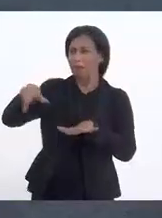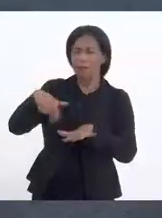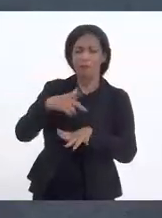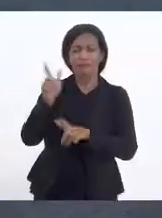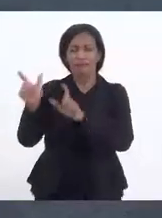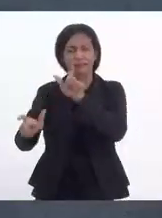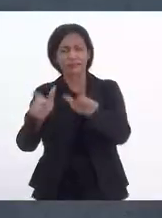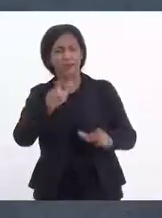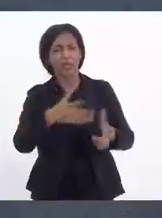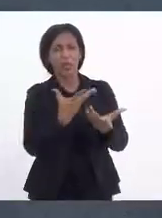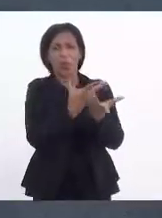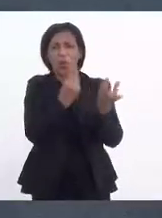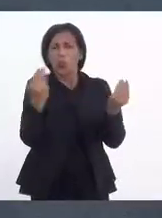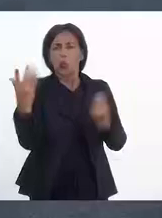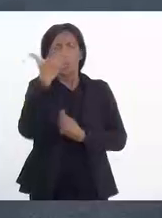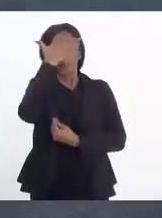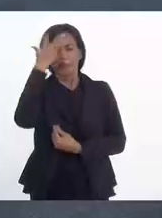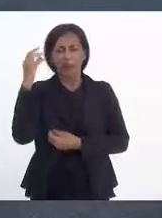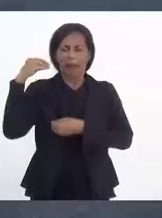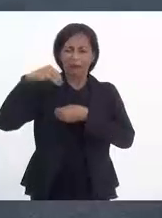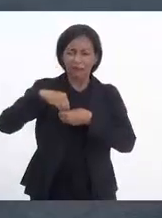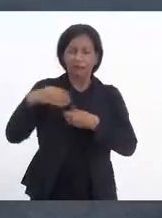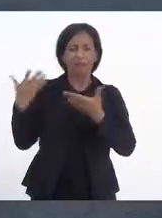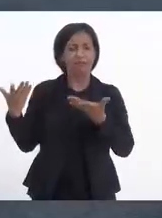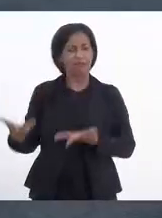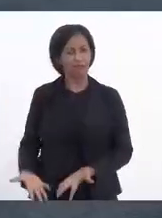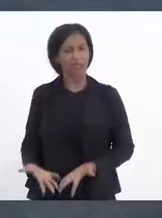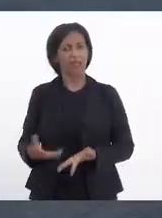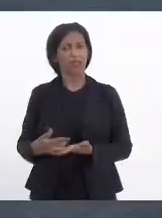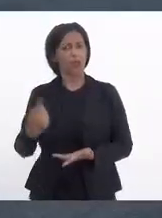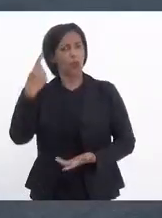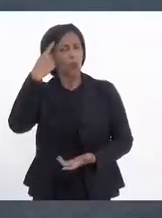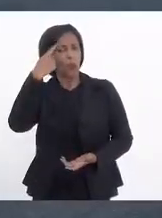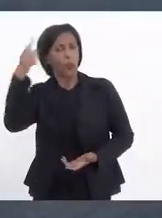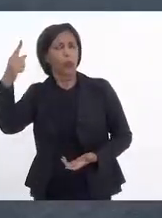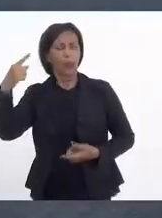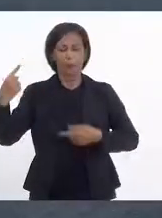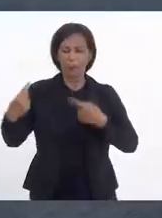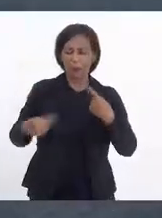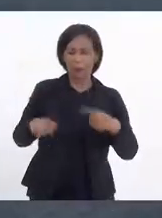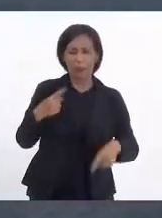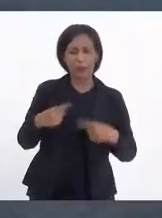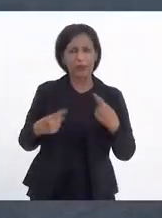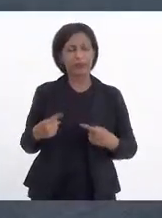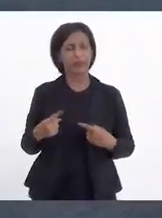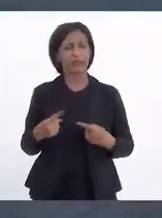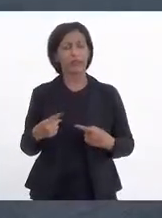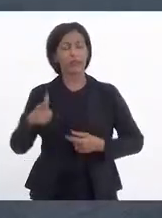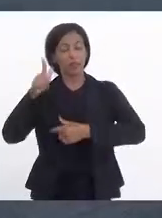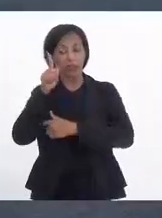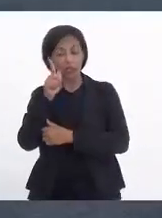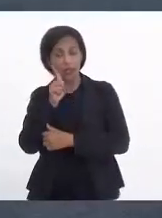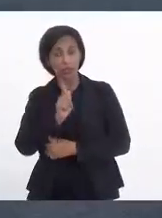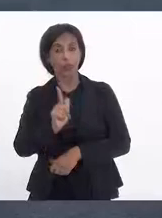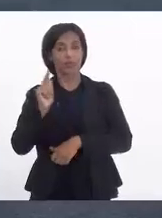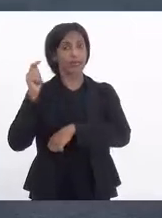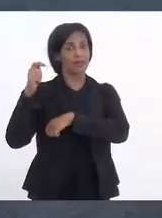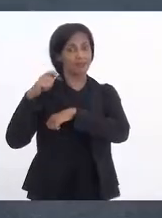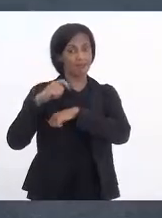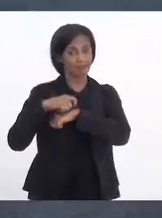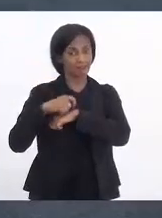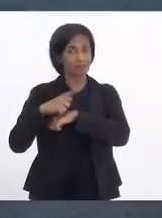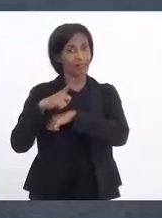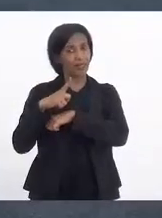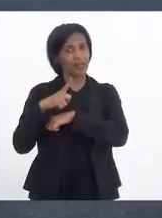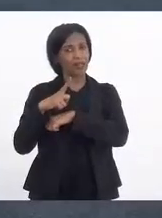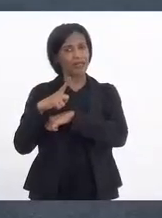diferente com tantas pessoas aqui dentro com ideologias políticas a gente consegue nesse momento